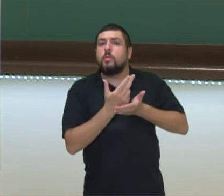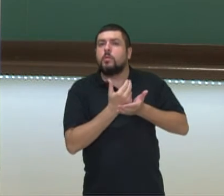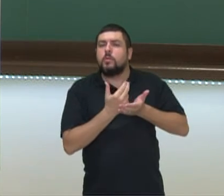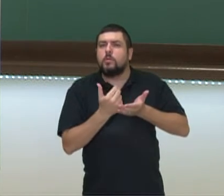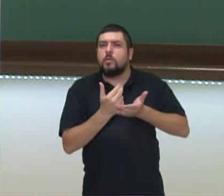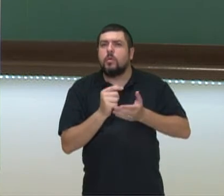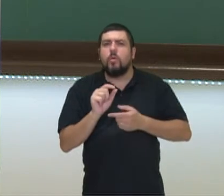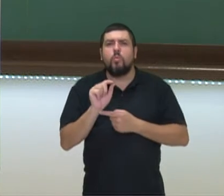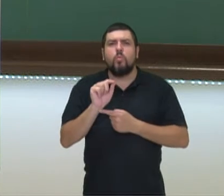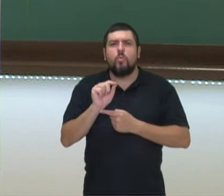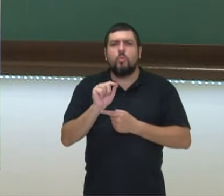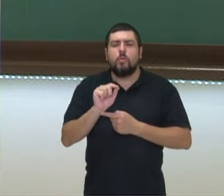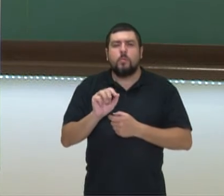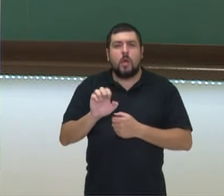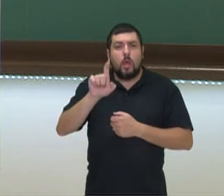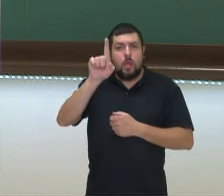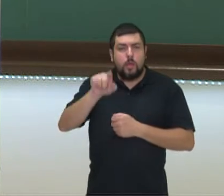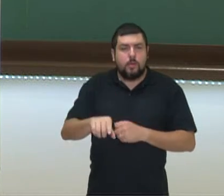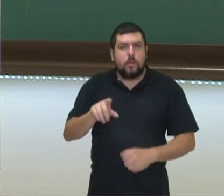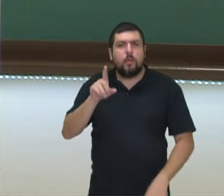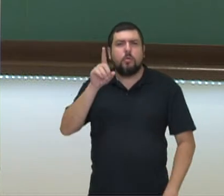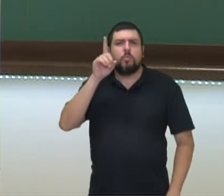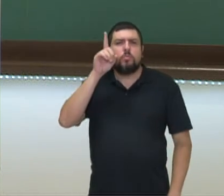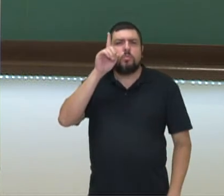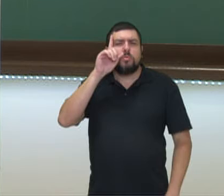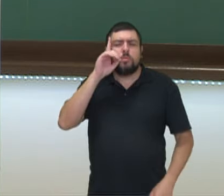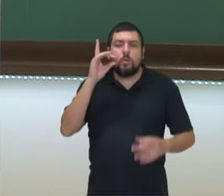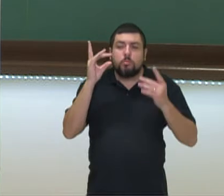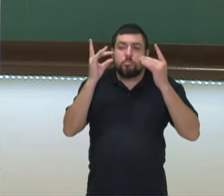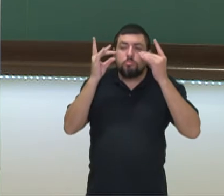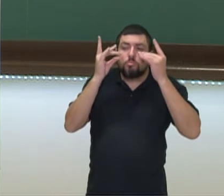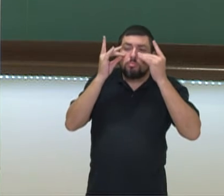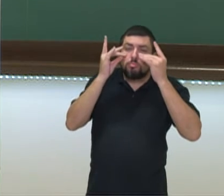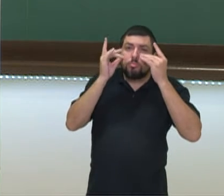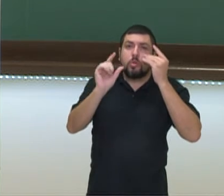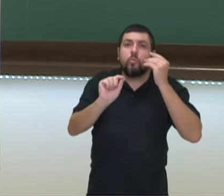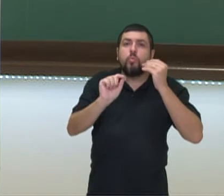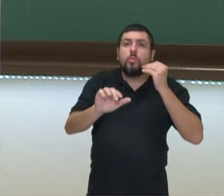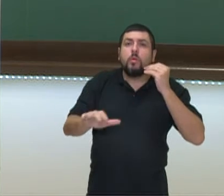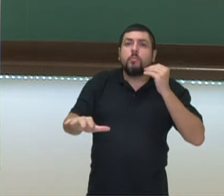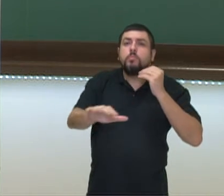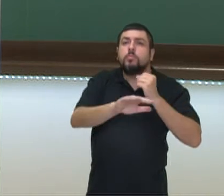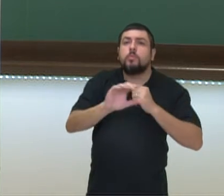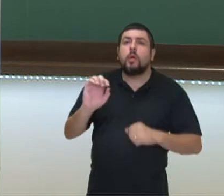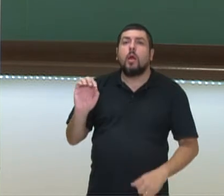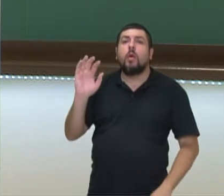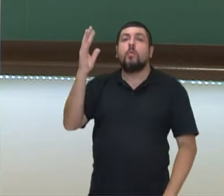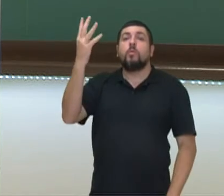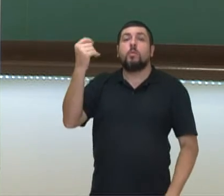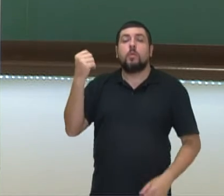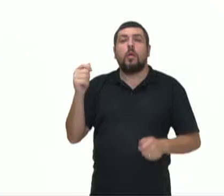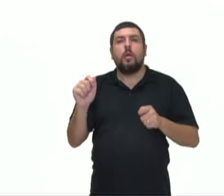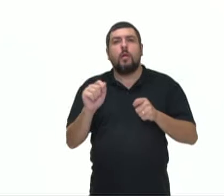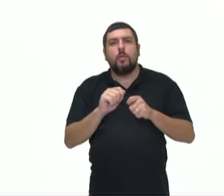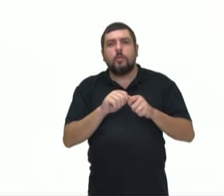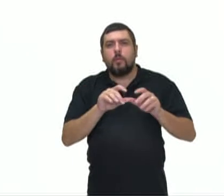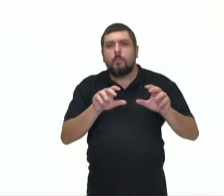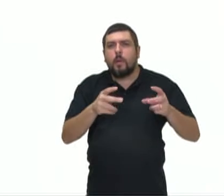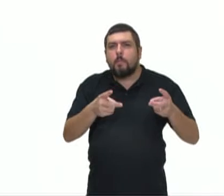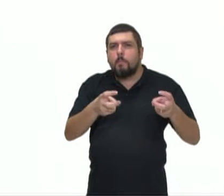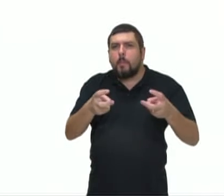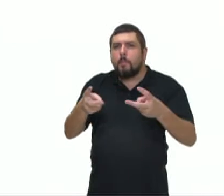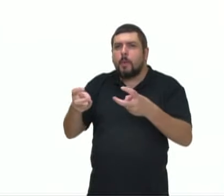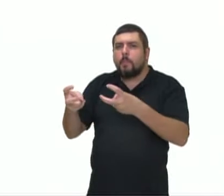retratava, né, as cenas do seu cotidiano, aquilo que estava acontecendo ao redor da onde esse homem estava. Então, ali, né, entre